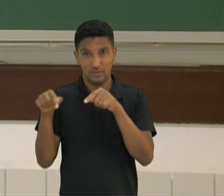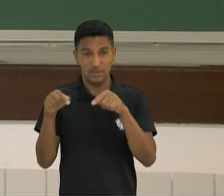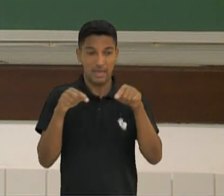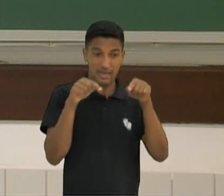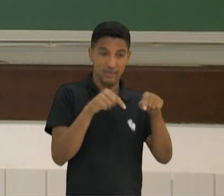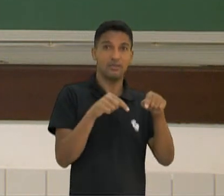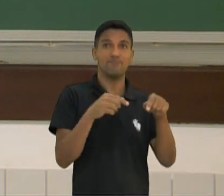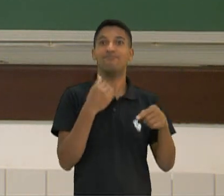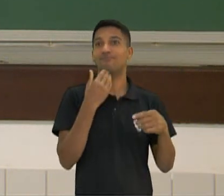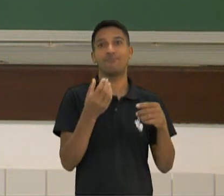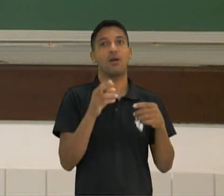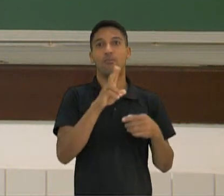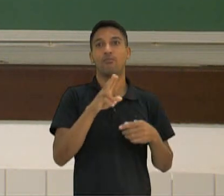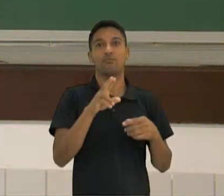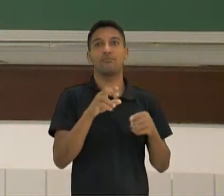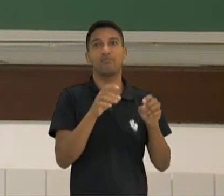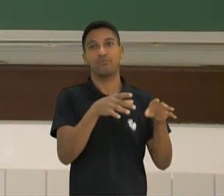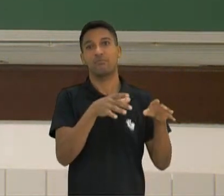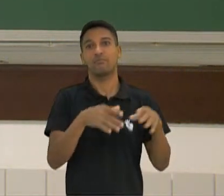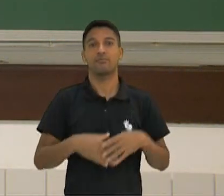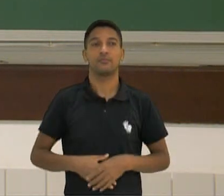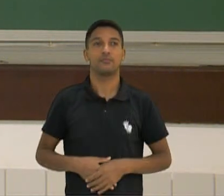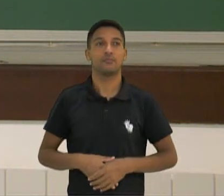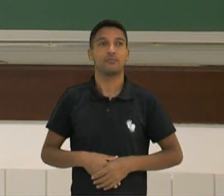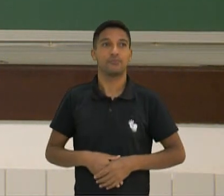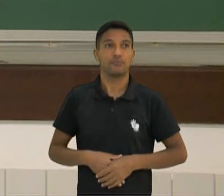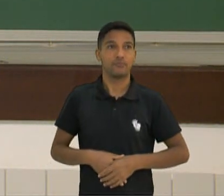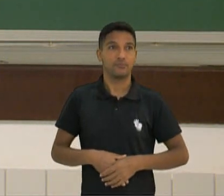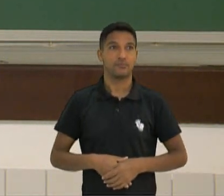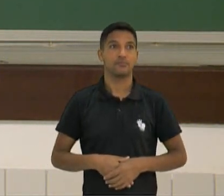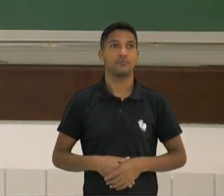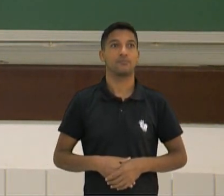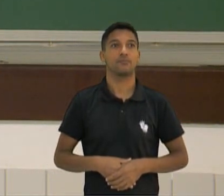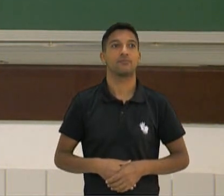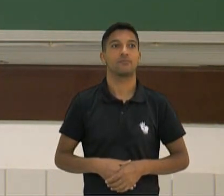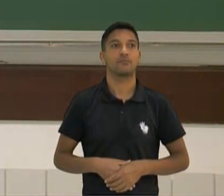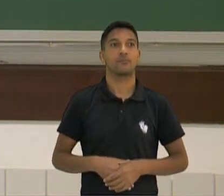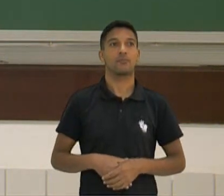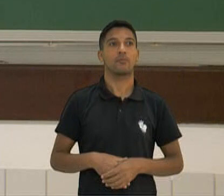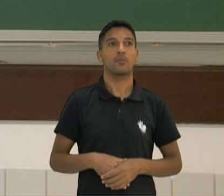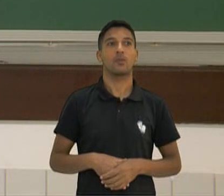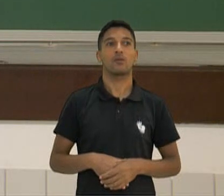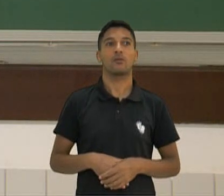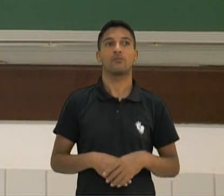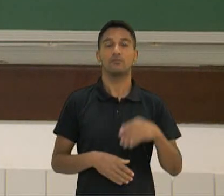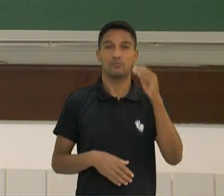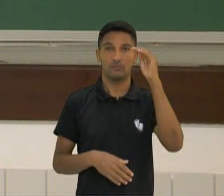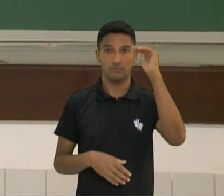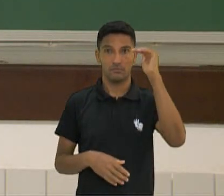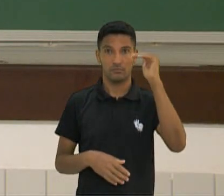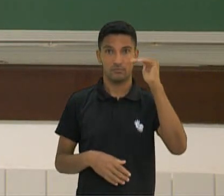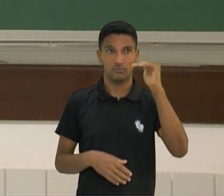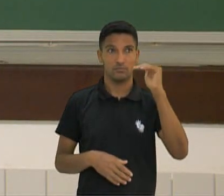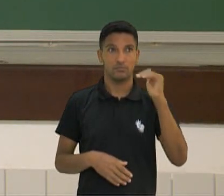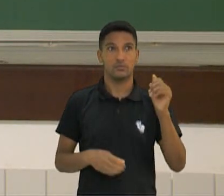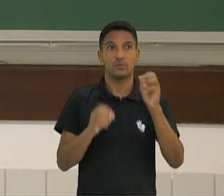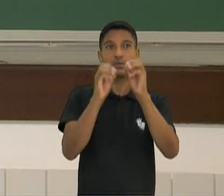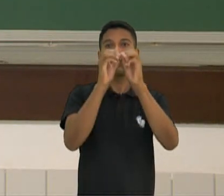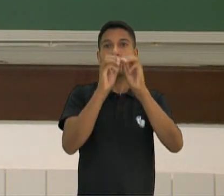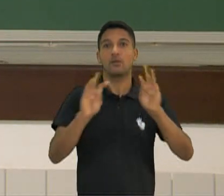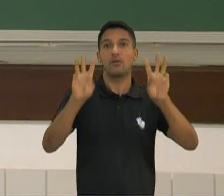novamente algumas ideias que a ONU indicou, já faladas anteriormente, e vemos que literalmente